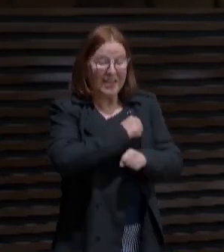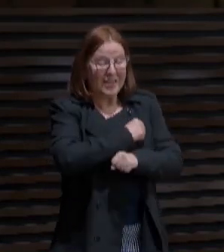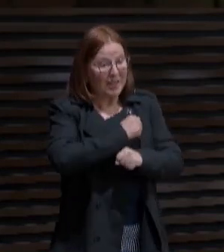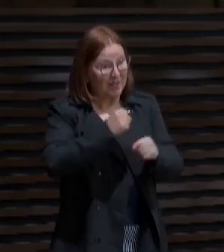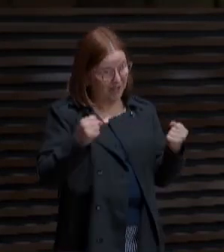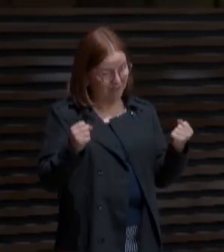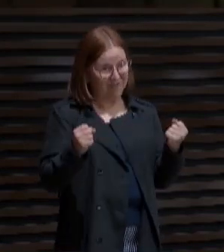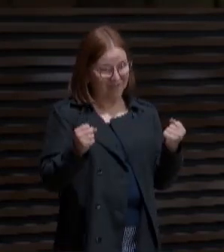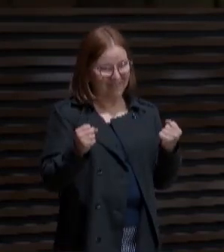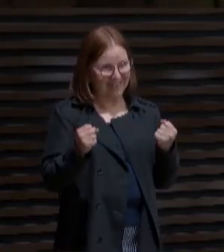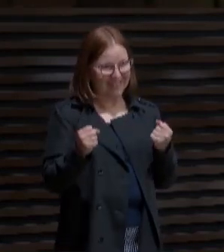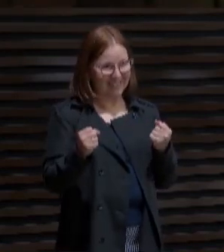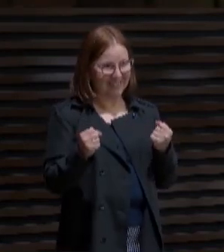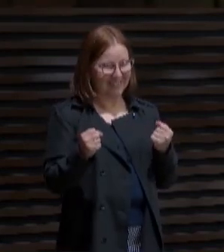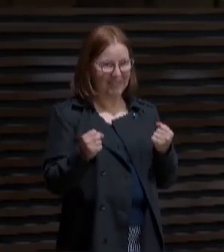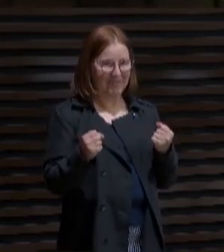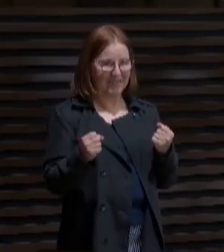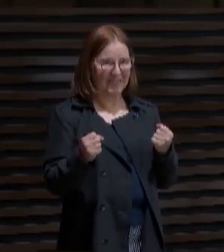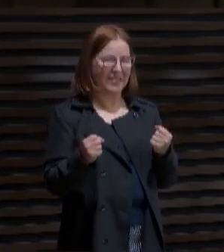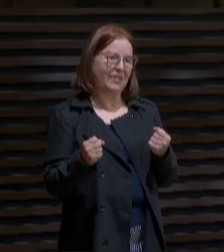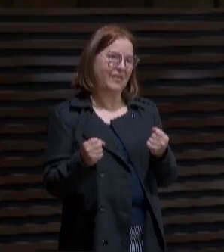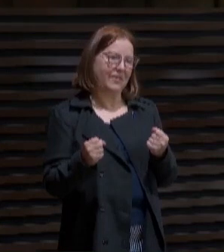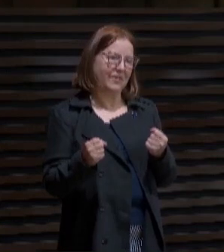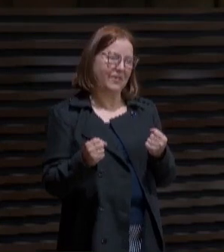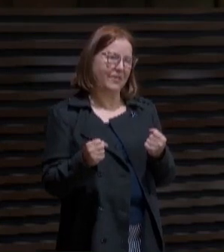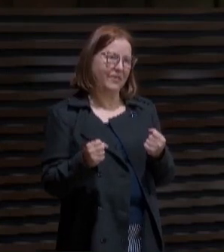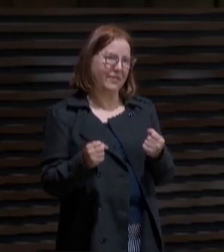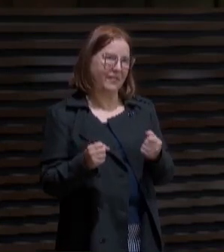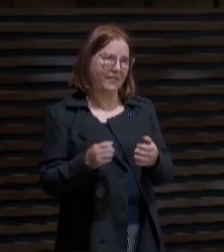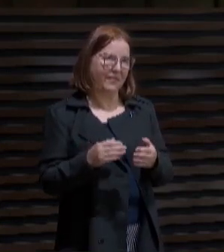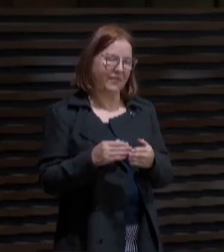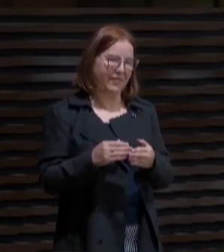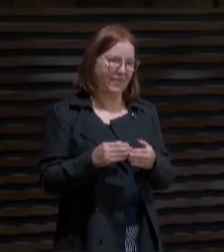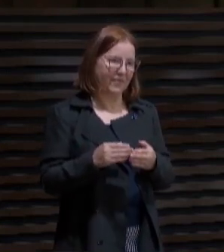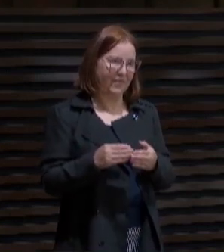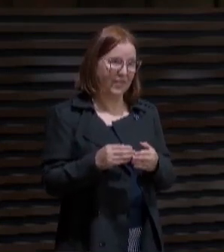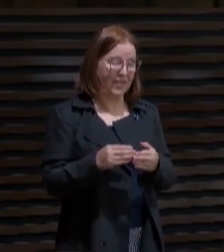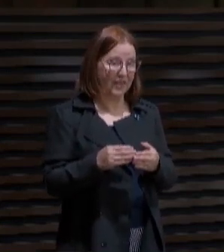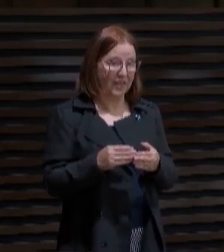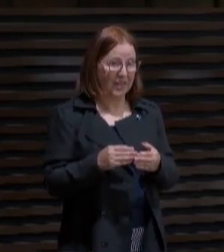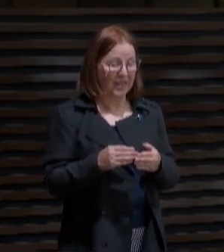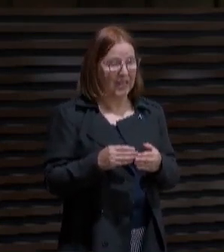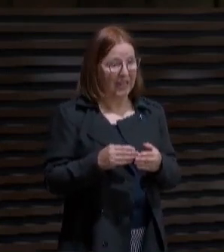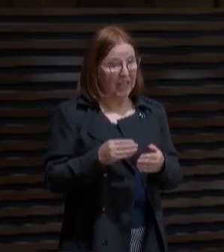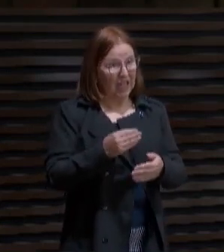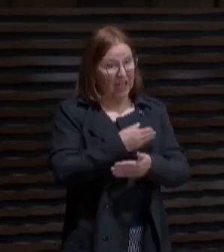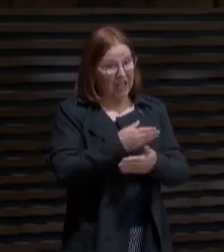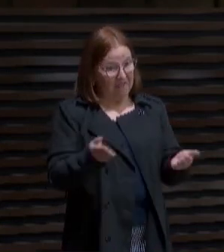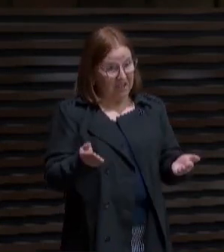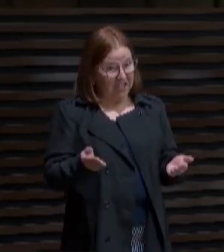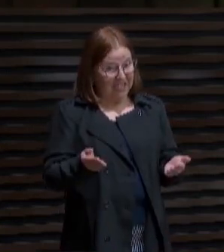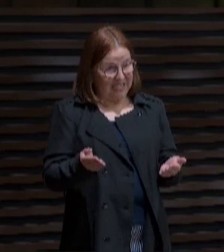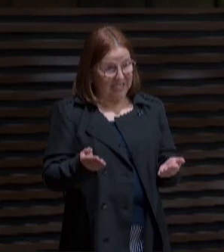da praga do pecado, de reconhecer até que você é um pecador. Você fica iludido de